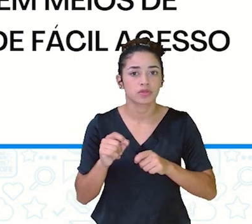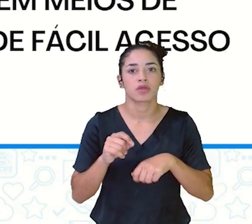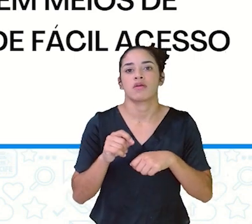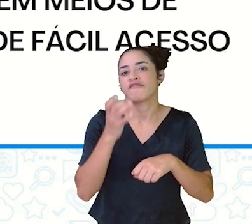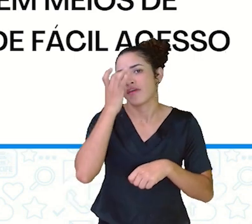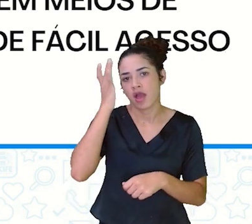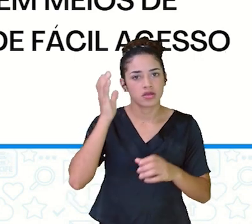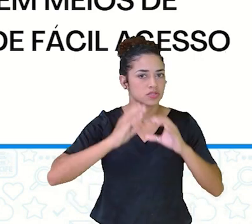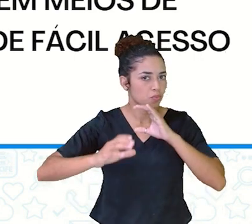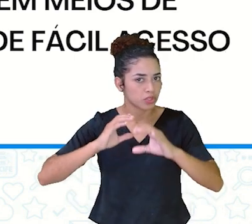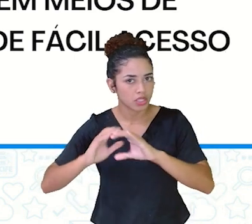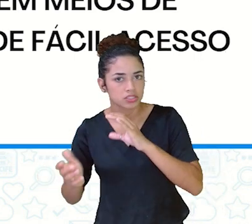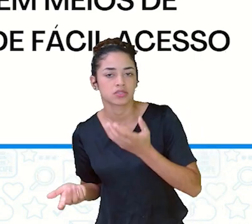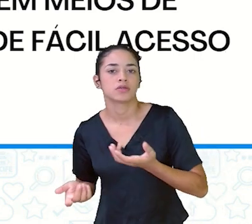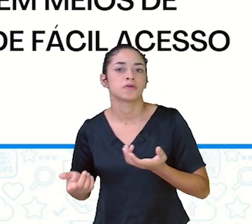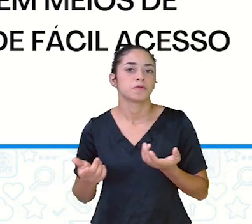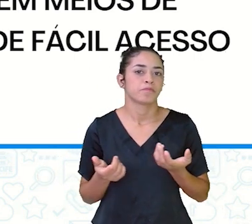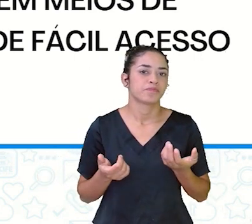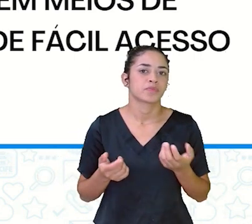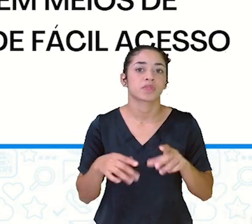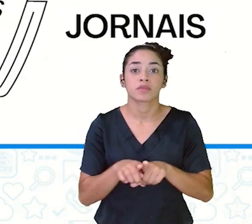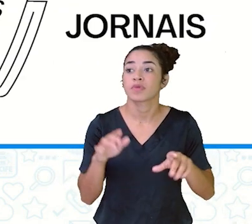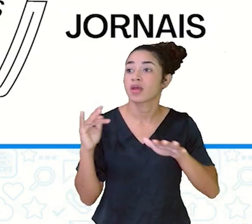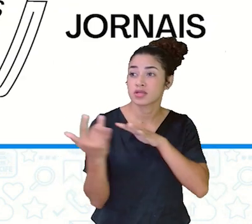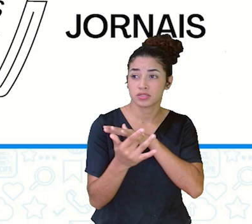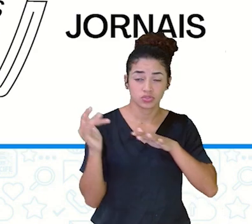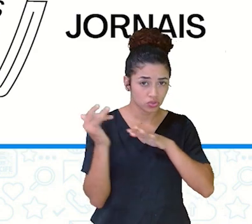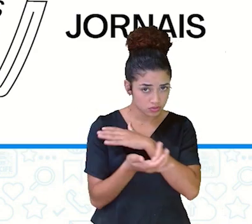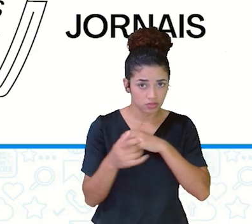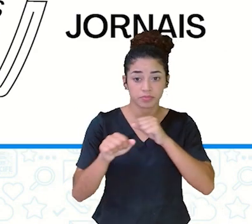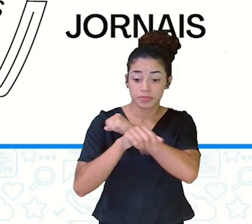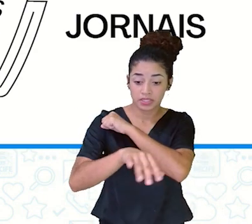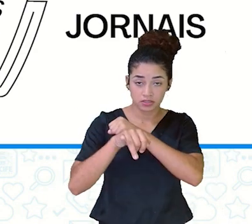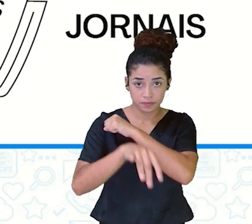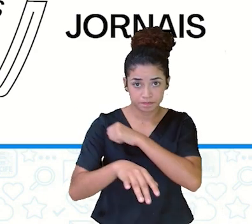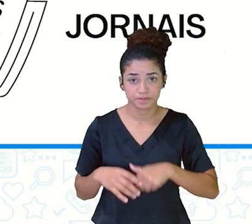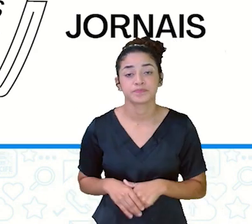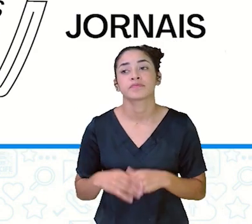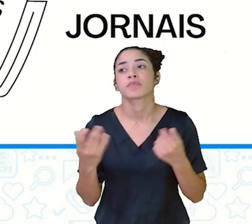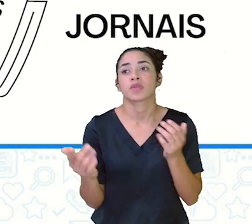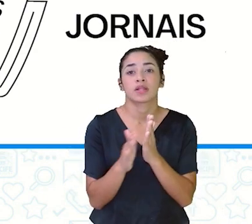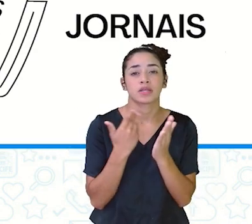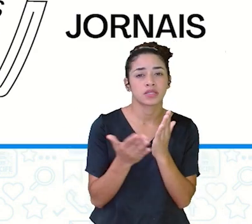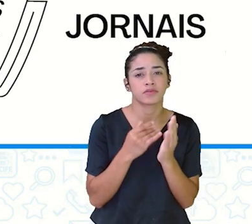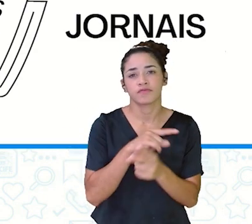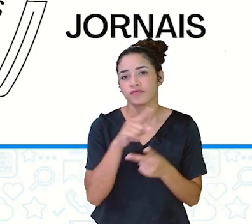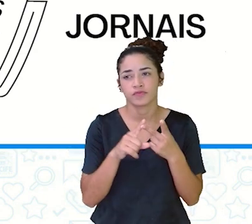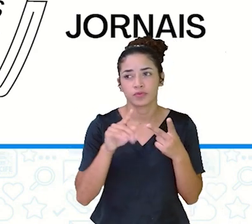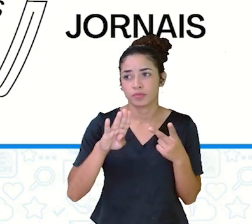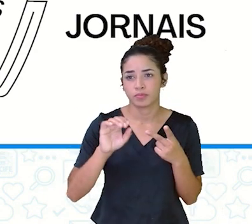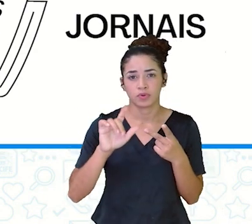acesso, eu citei aí, como, por exemplo, redes sociais e mídias sociais. Livros, blogs,